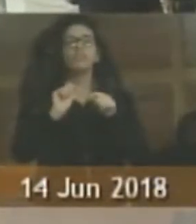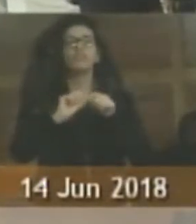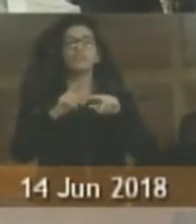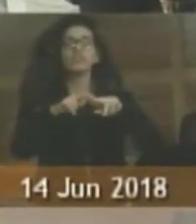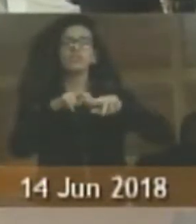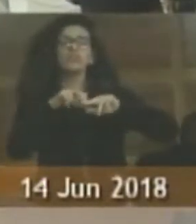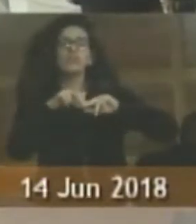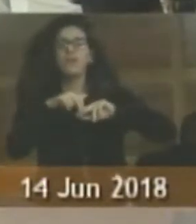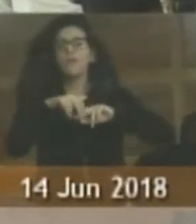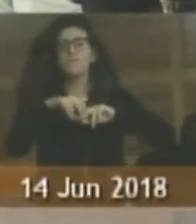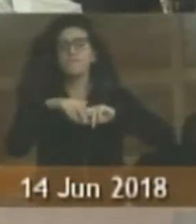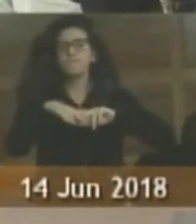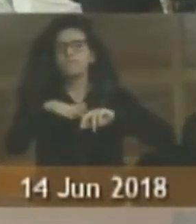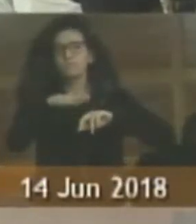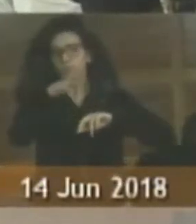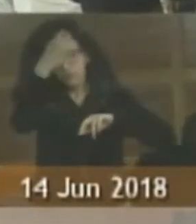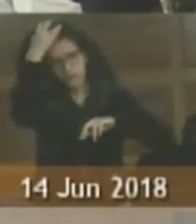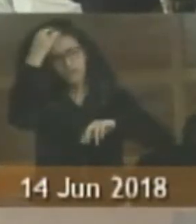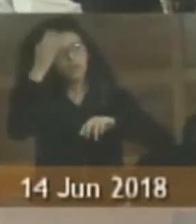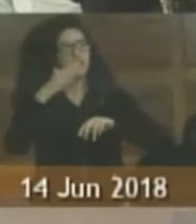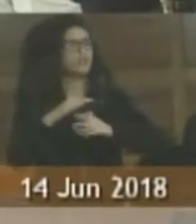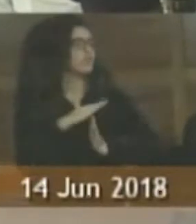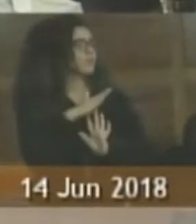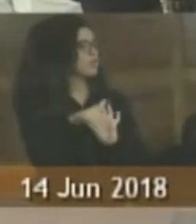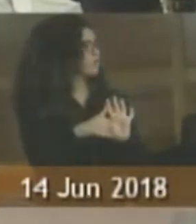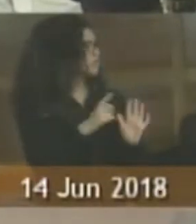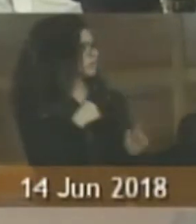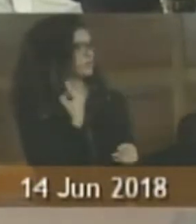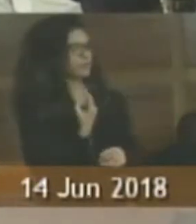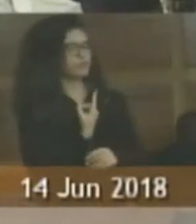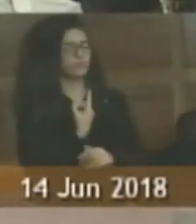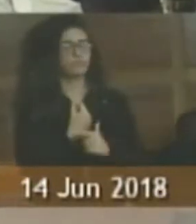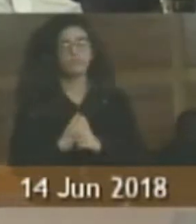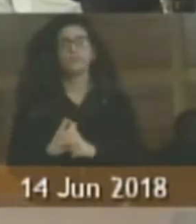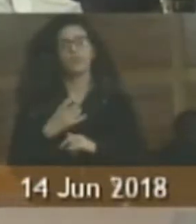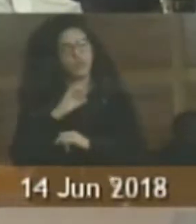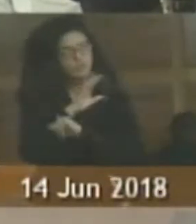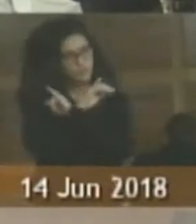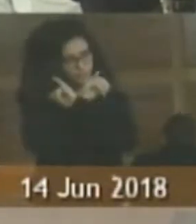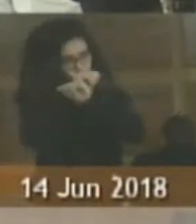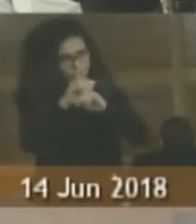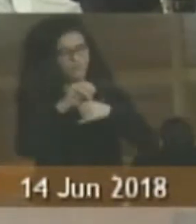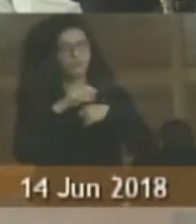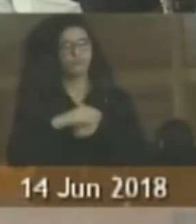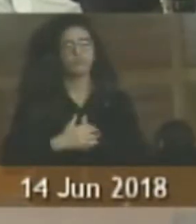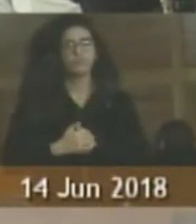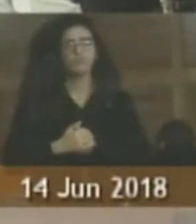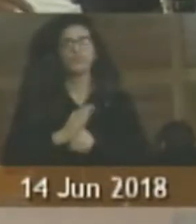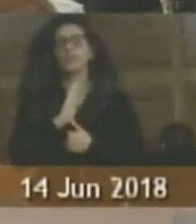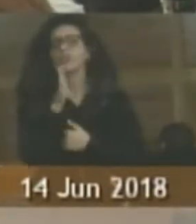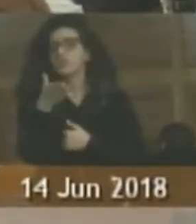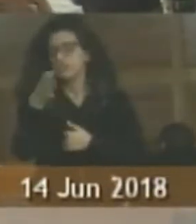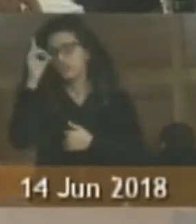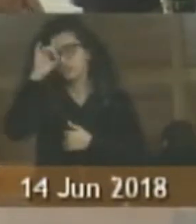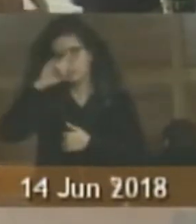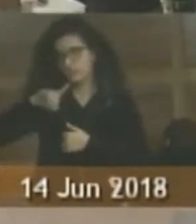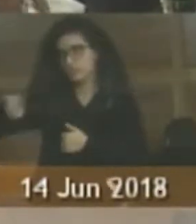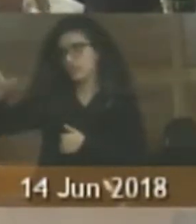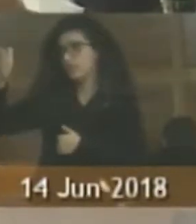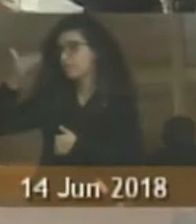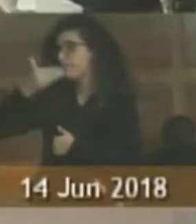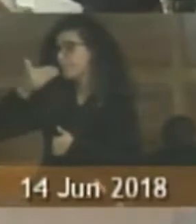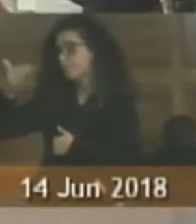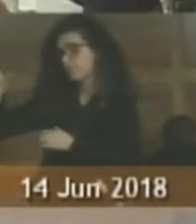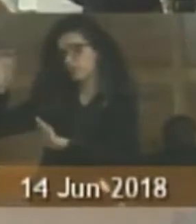Tanto quem está sentado aqui, quanto quem está sentado desse lado. Então, estou passando a título de informação e já estamos encaminhando hoje mesmo